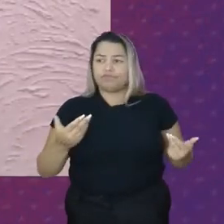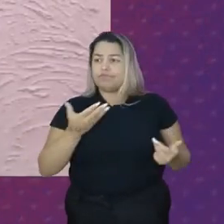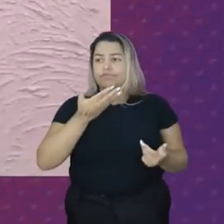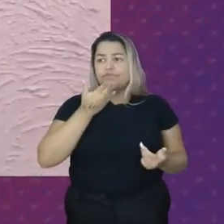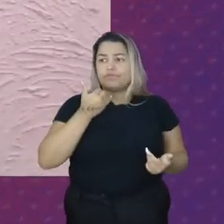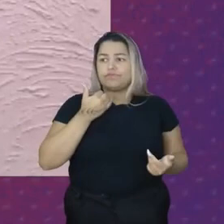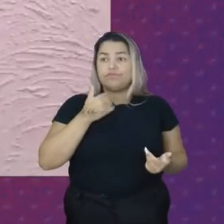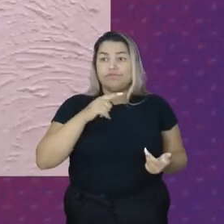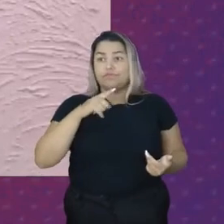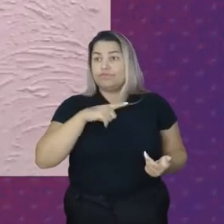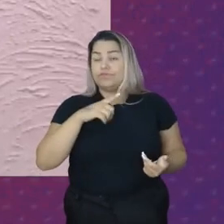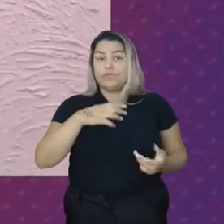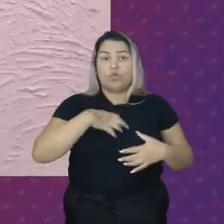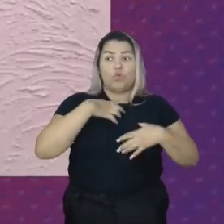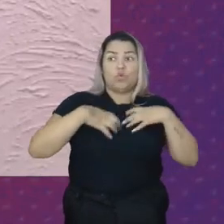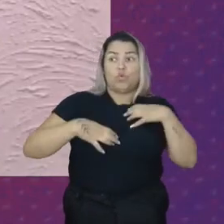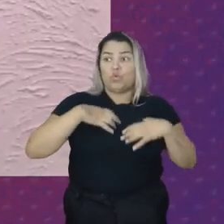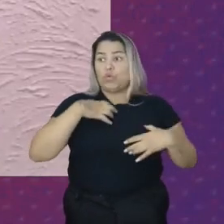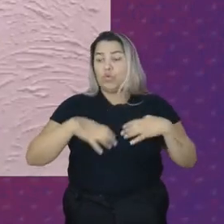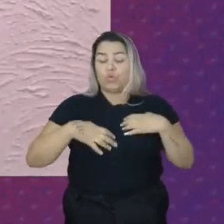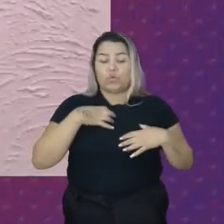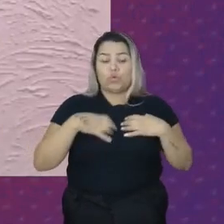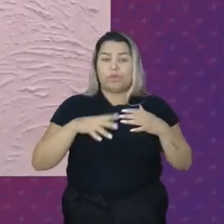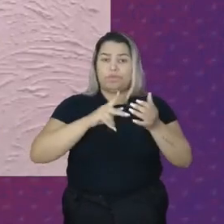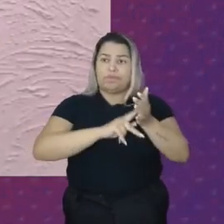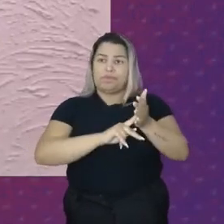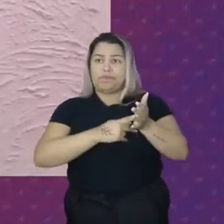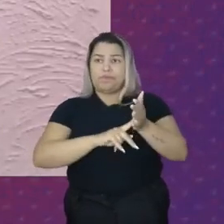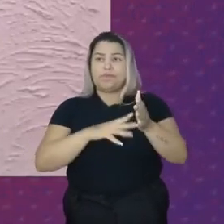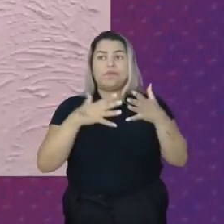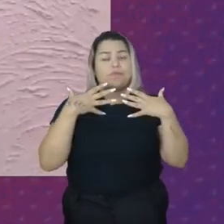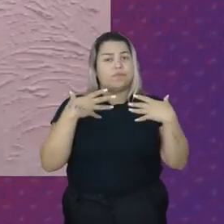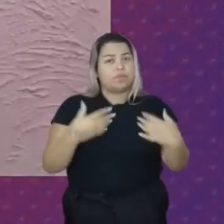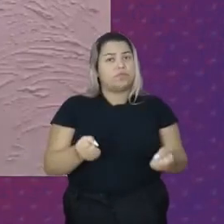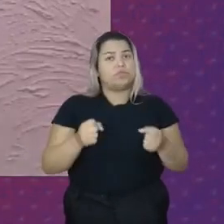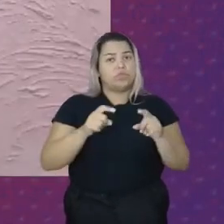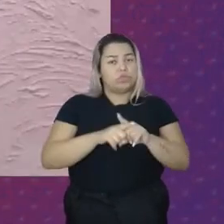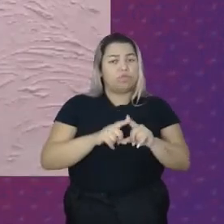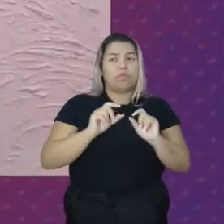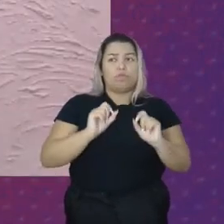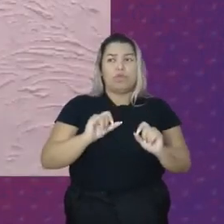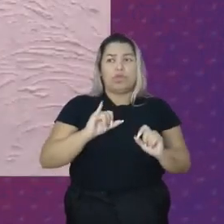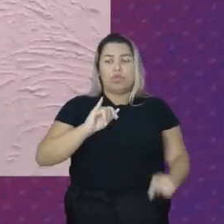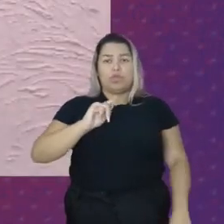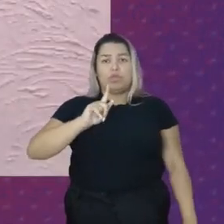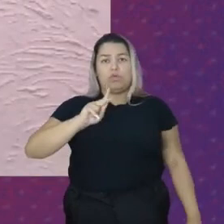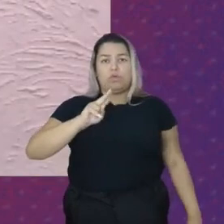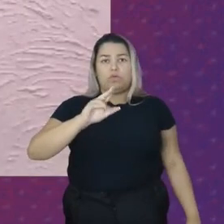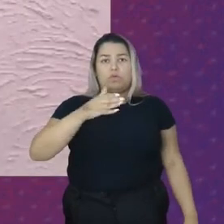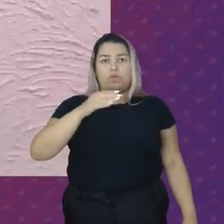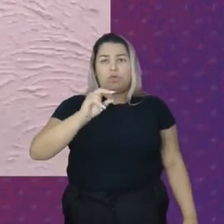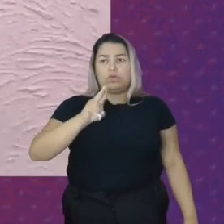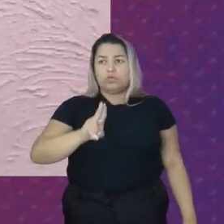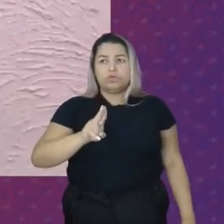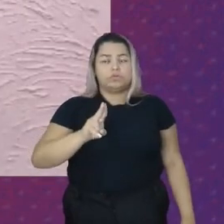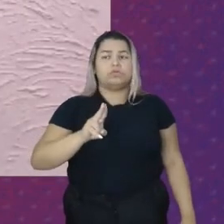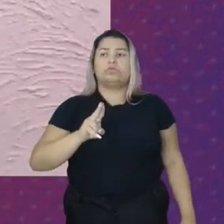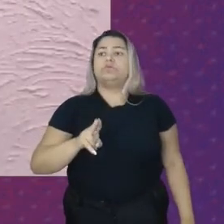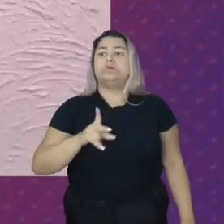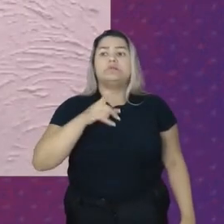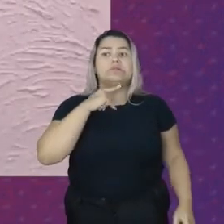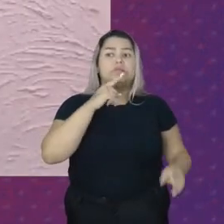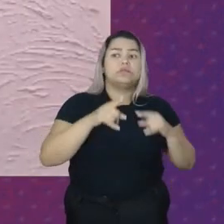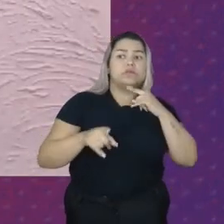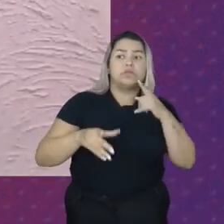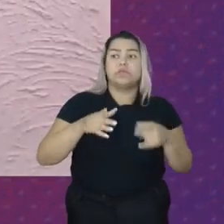estavam tão desesperadas que eu falei, gente, vem para o sindicato, vamos fazer empadinha, vamos para o meio de Nova Iguaçu vender as empadinhas para ninguém, pelo menos, ter